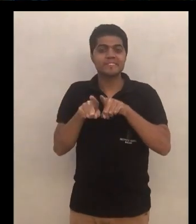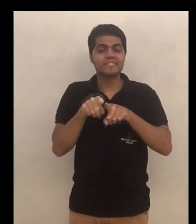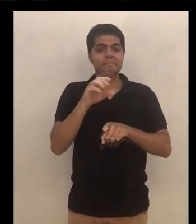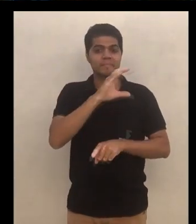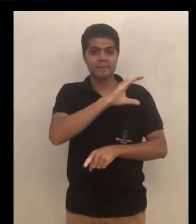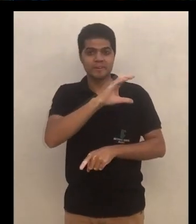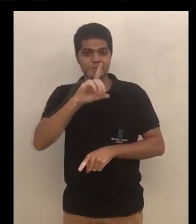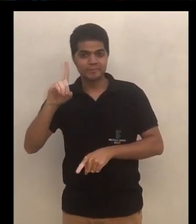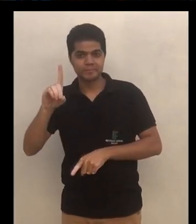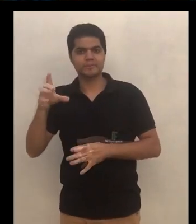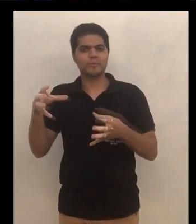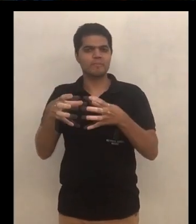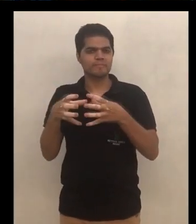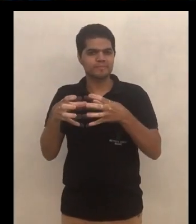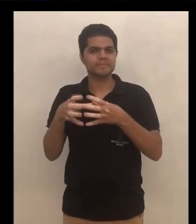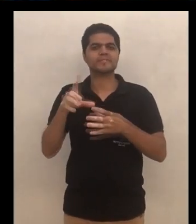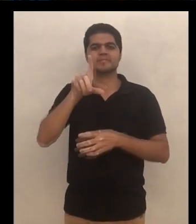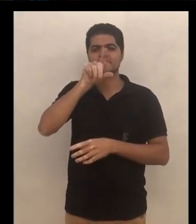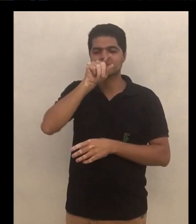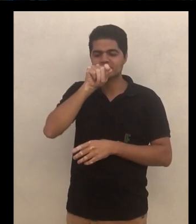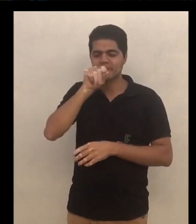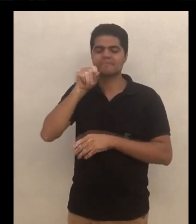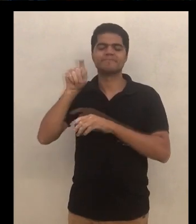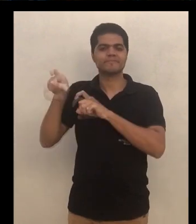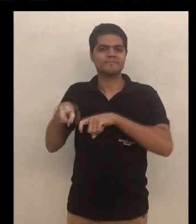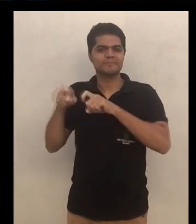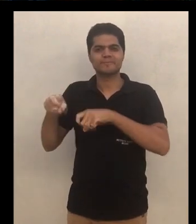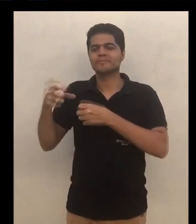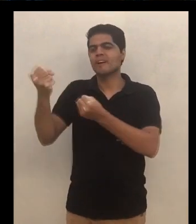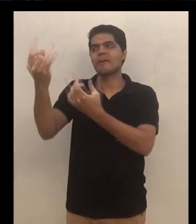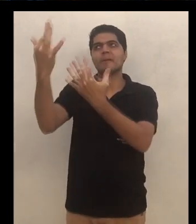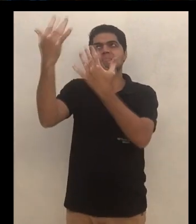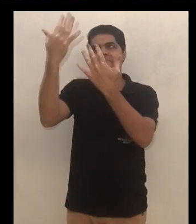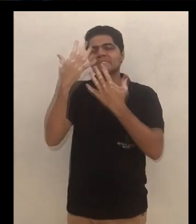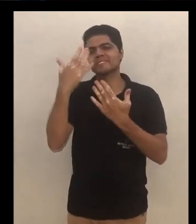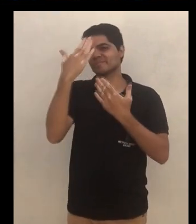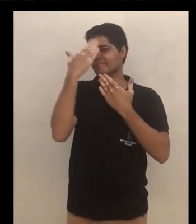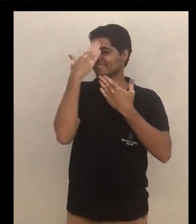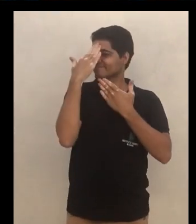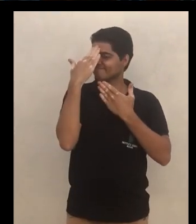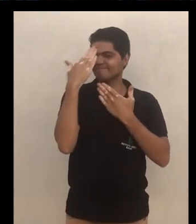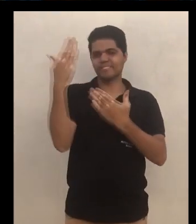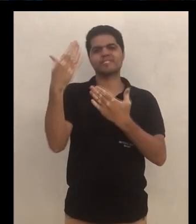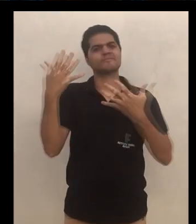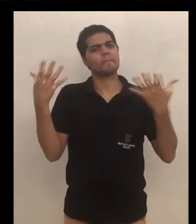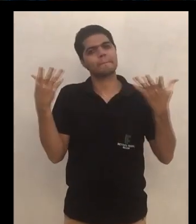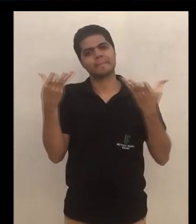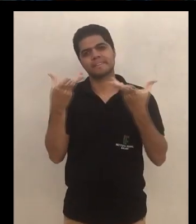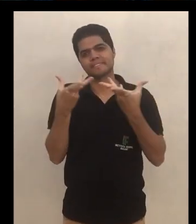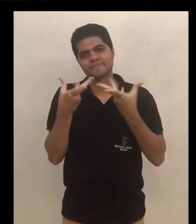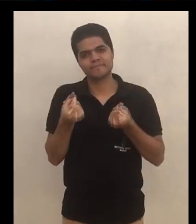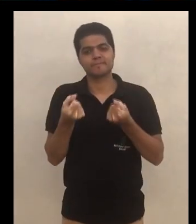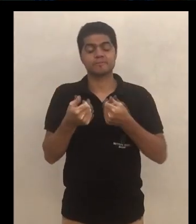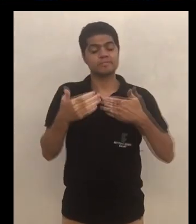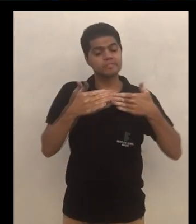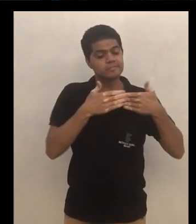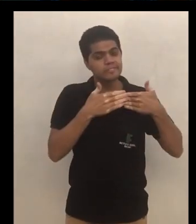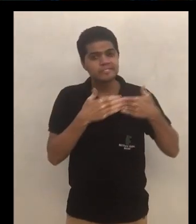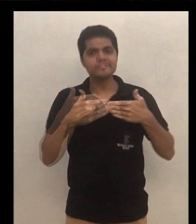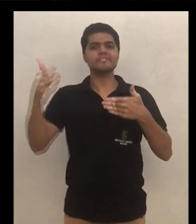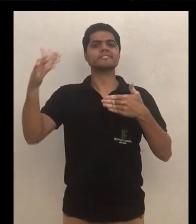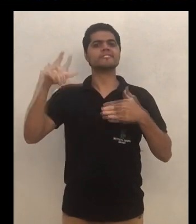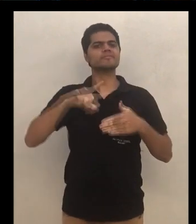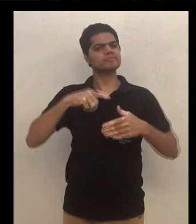a coordenação do setor de avicultura. Foi uma bênção de Deus, eu agradeço extremamente, foi maravilhoso. E aí,